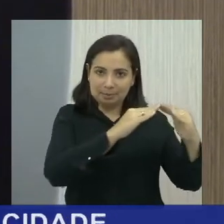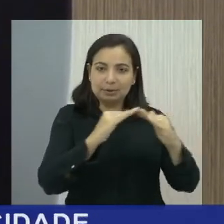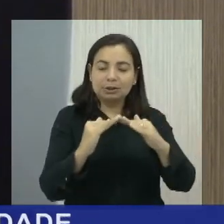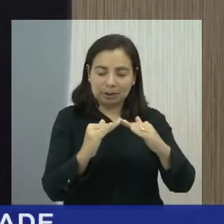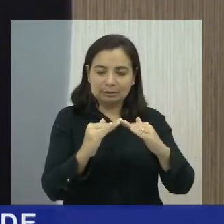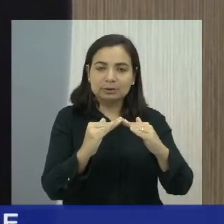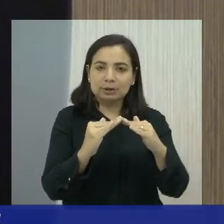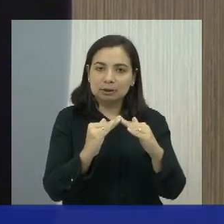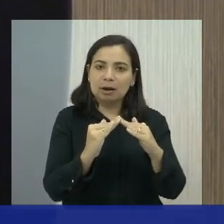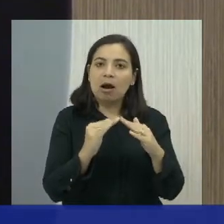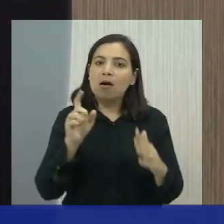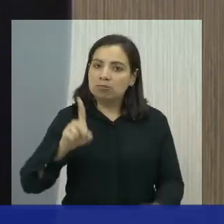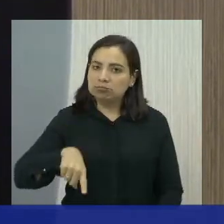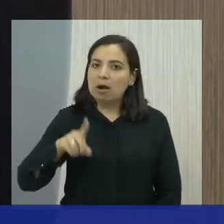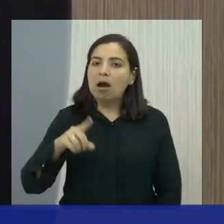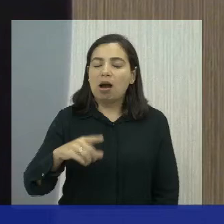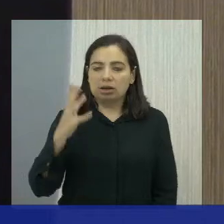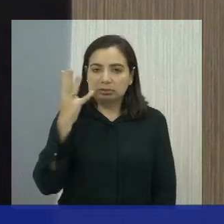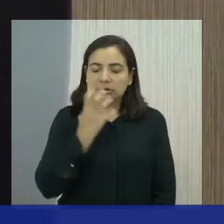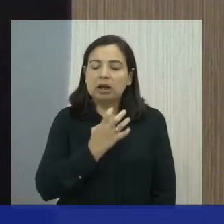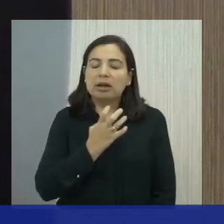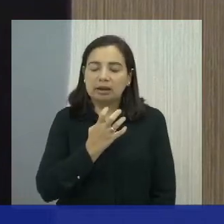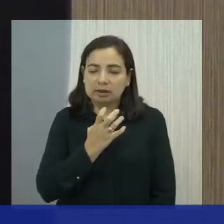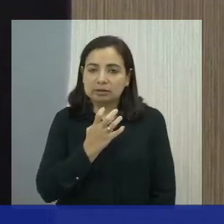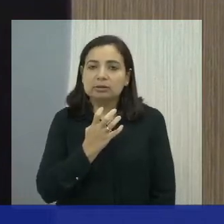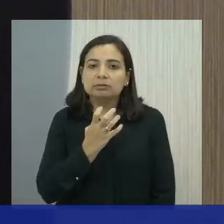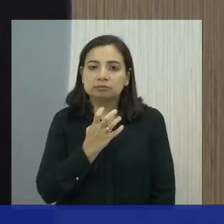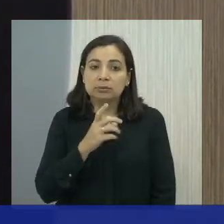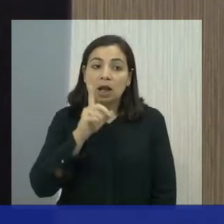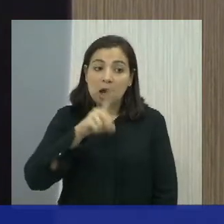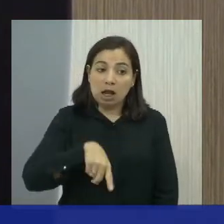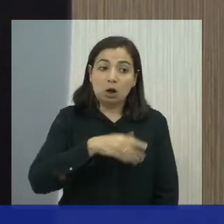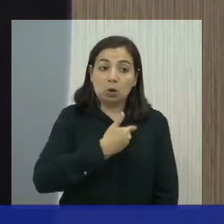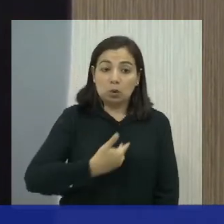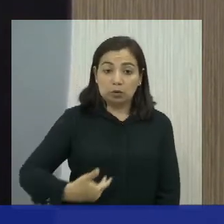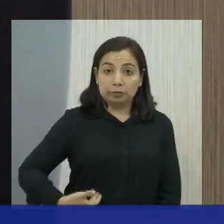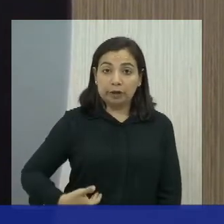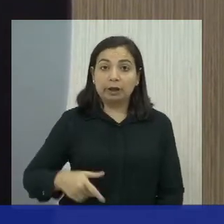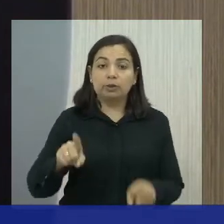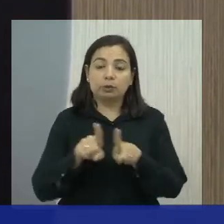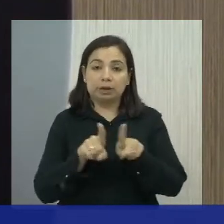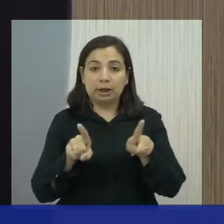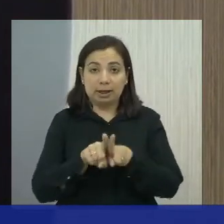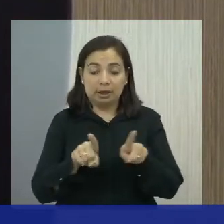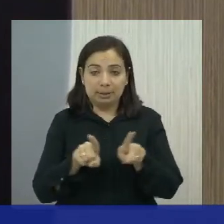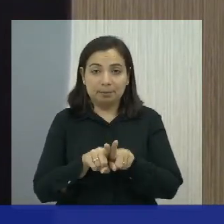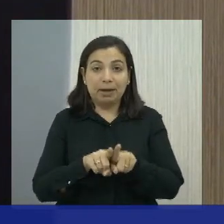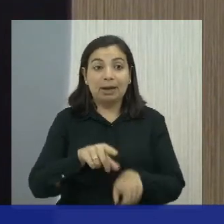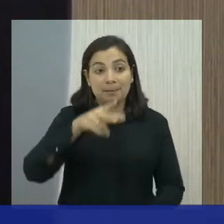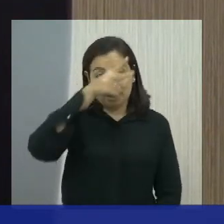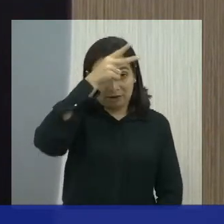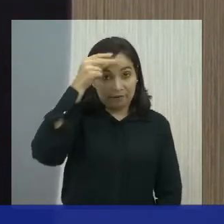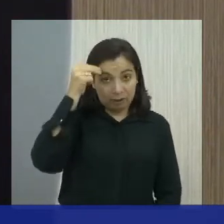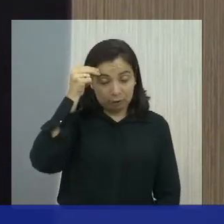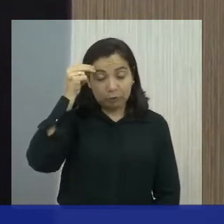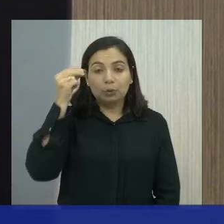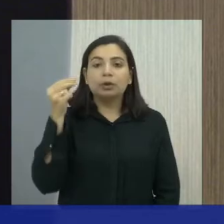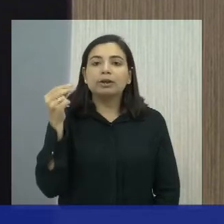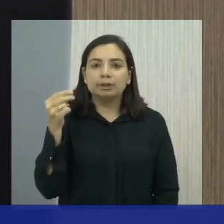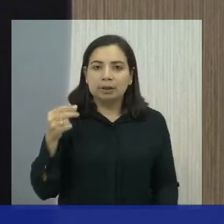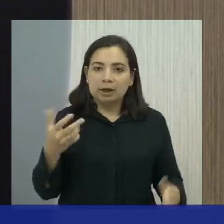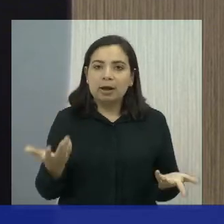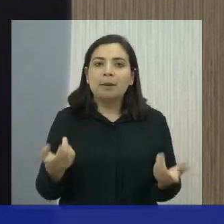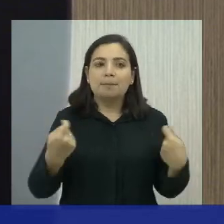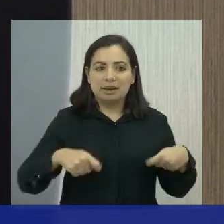séria, né, tanto do governo municipal como estadual, contribuiria, sim, para um